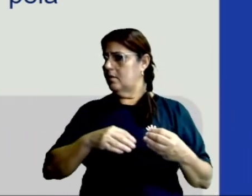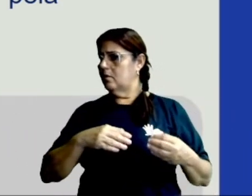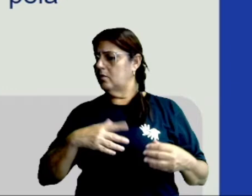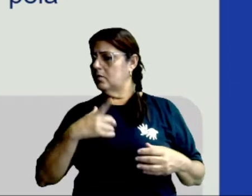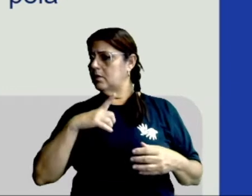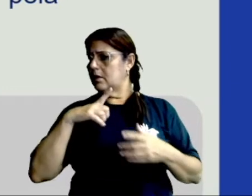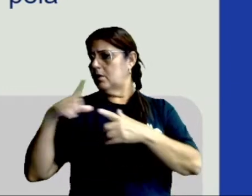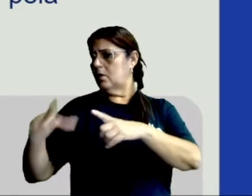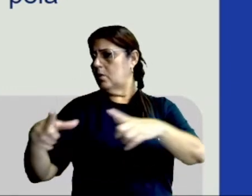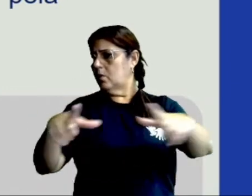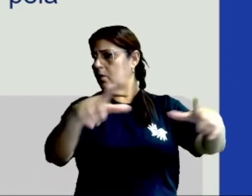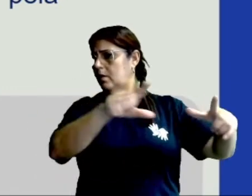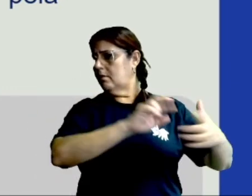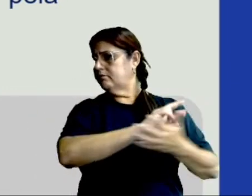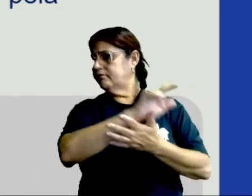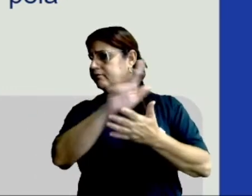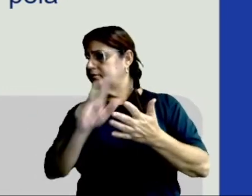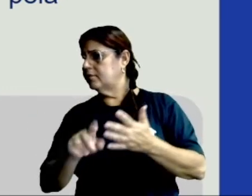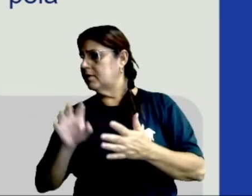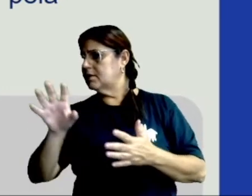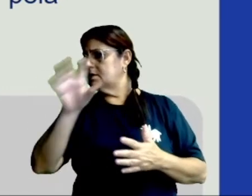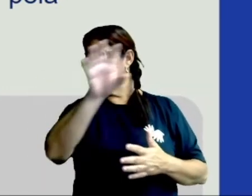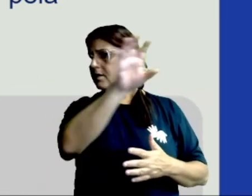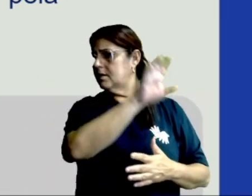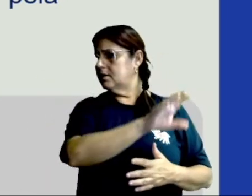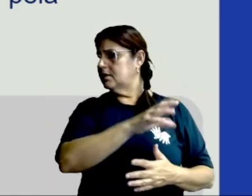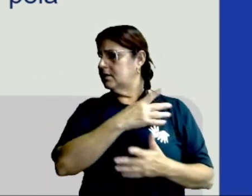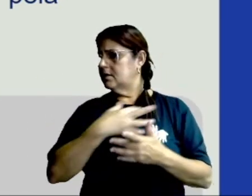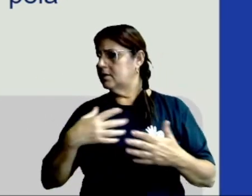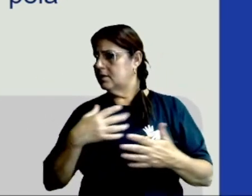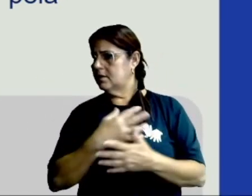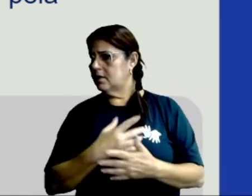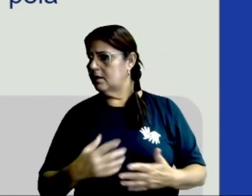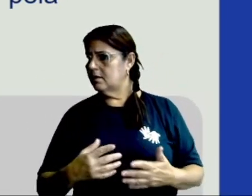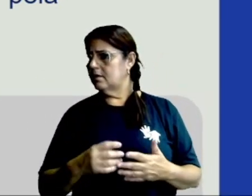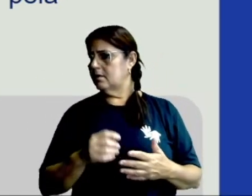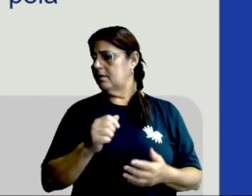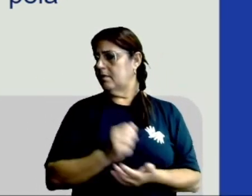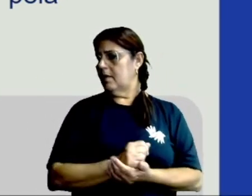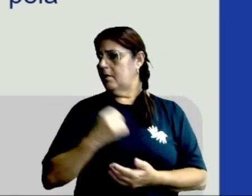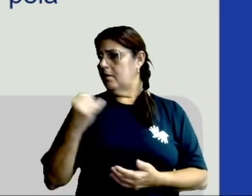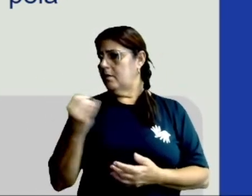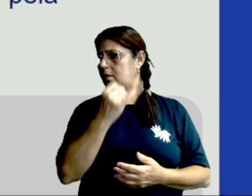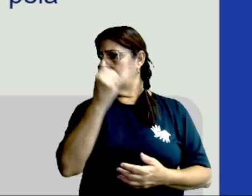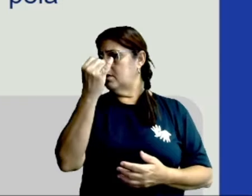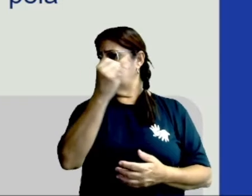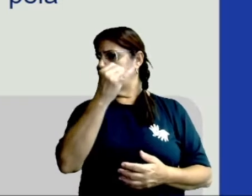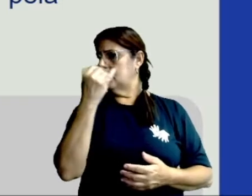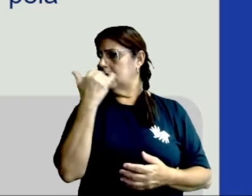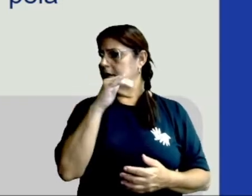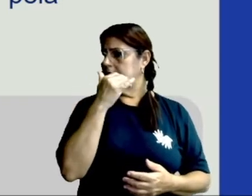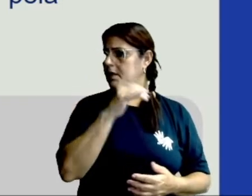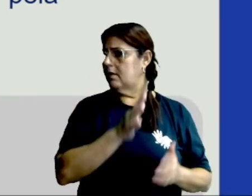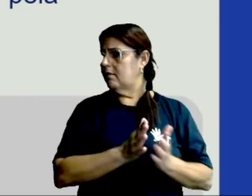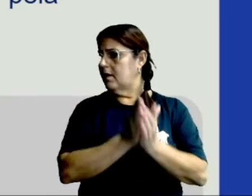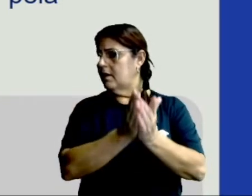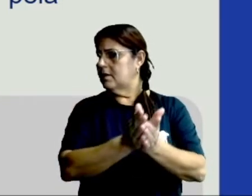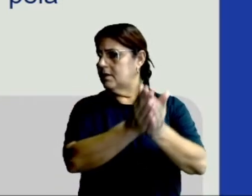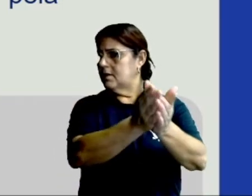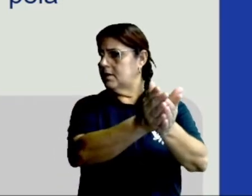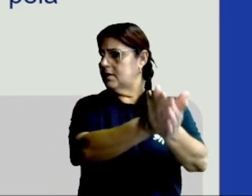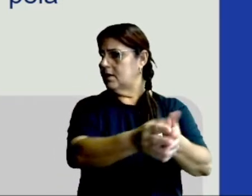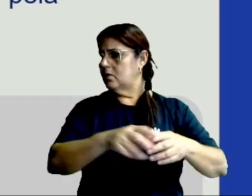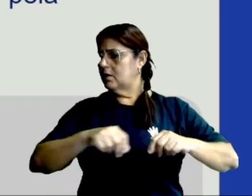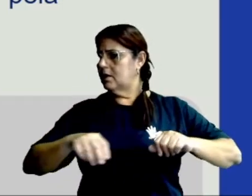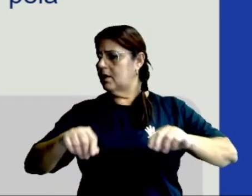de várias regiões e cidades, e continua exercendo papel relevante na navegação, na produção de energia elétrica, na irrigação